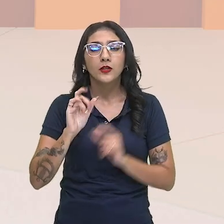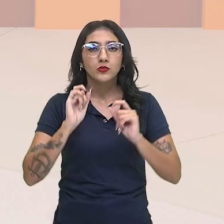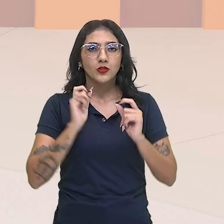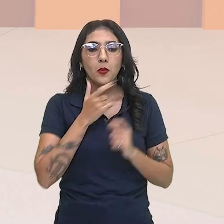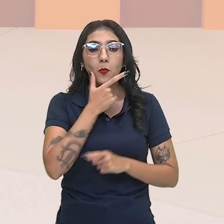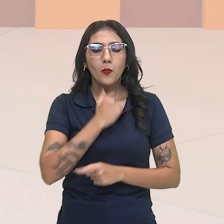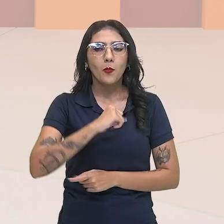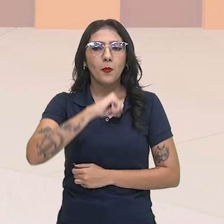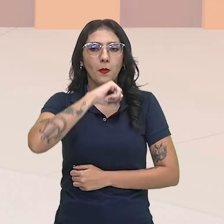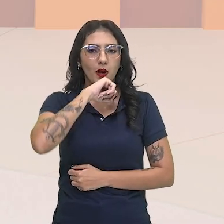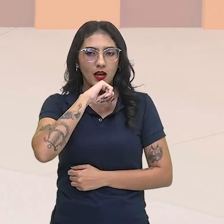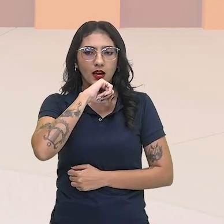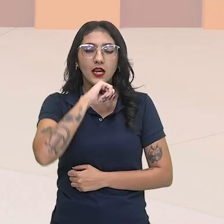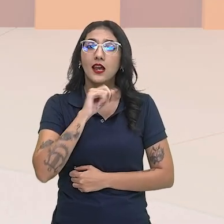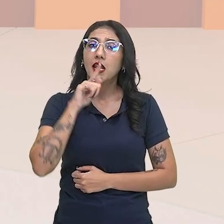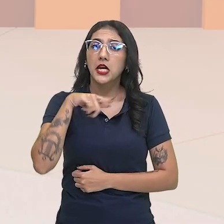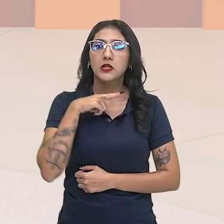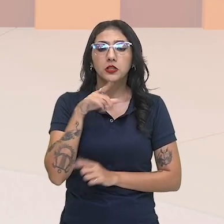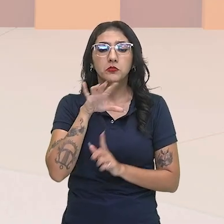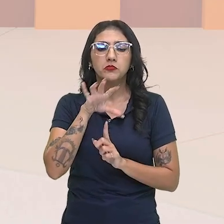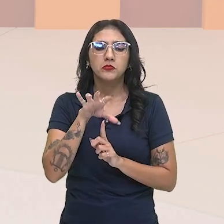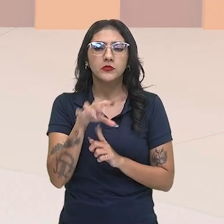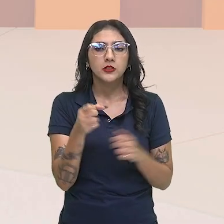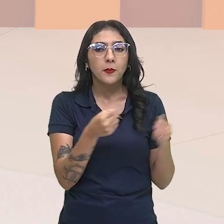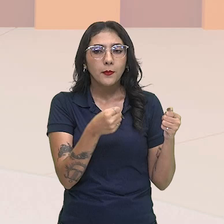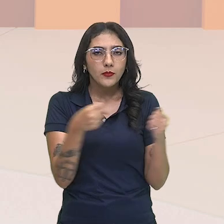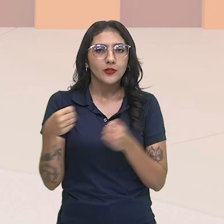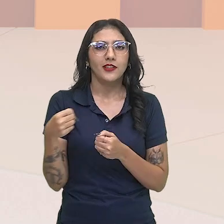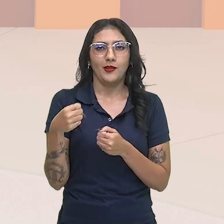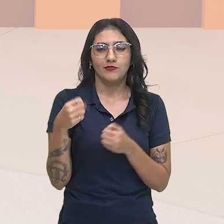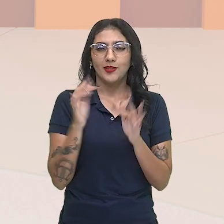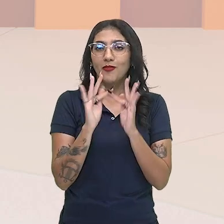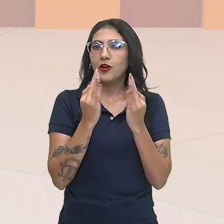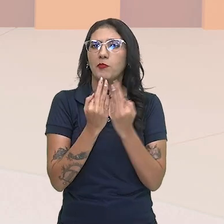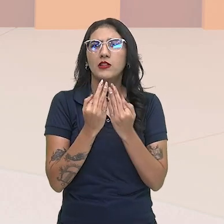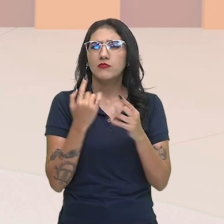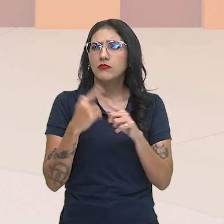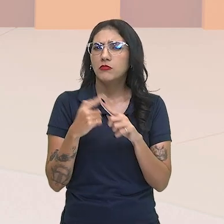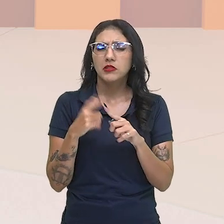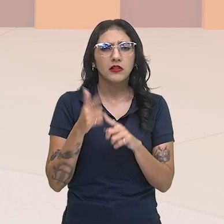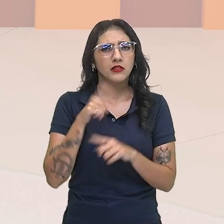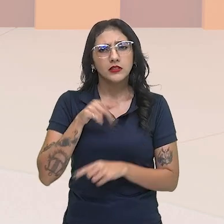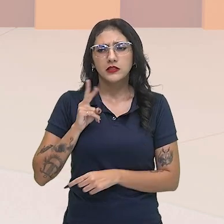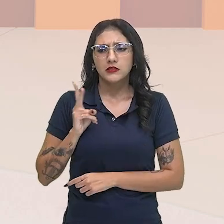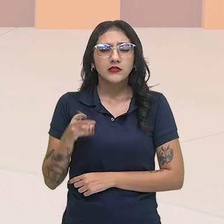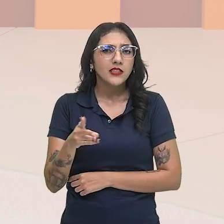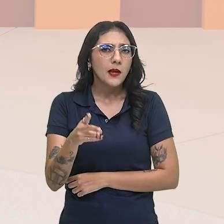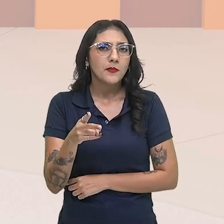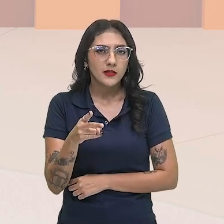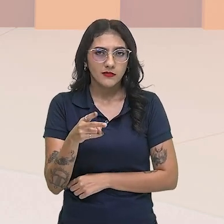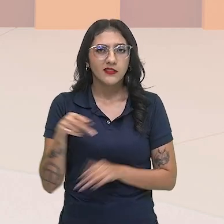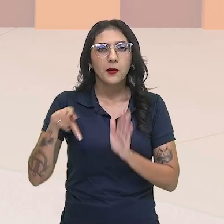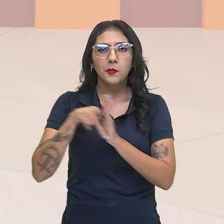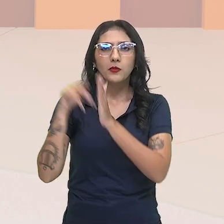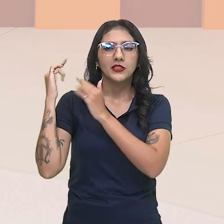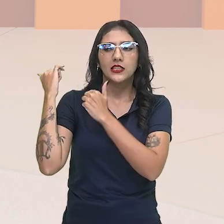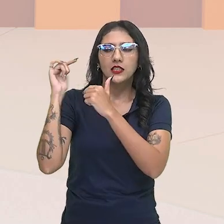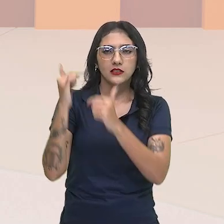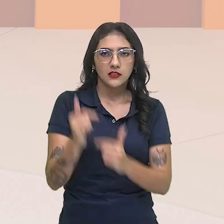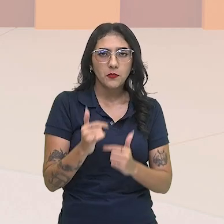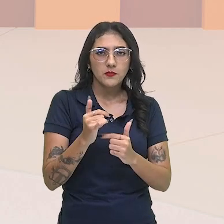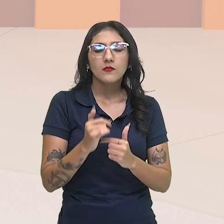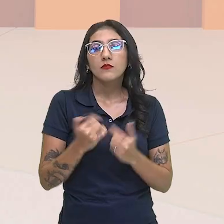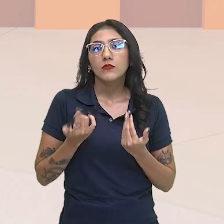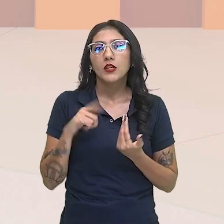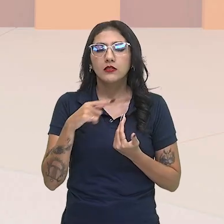pai exerce um poder sobre a família, porque sempre foi assim. Então, tradicionalmente se fez isso, então se